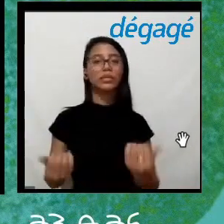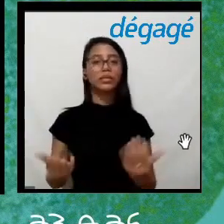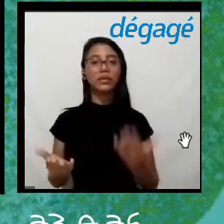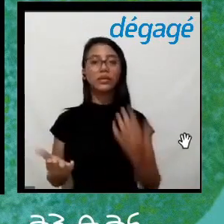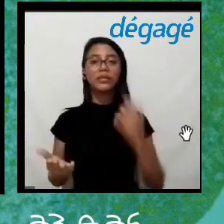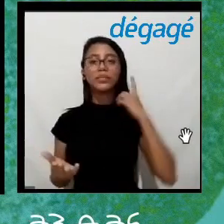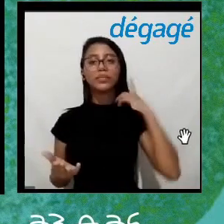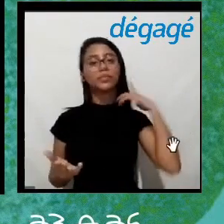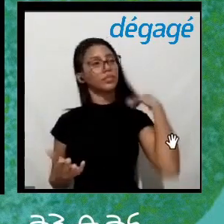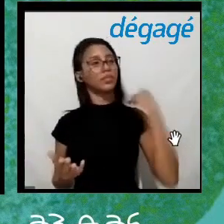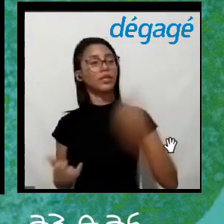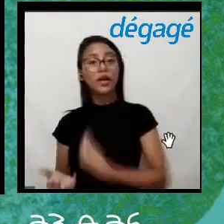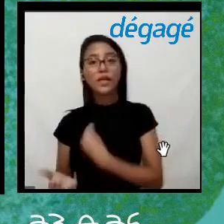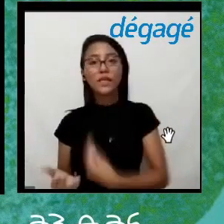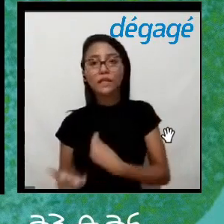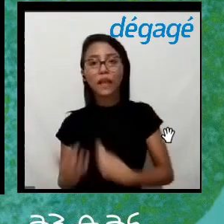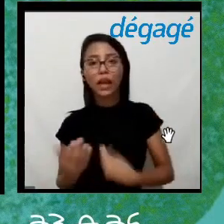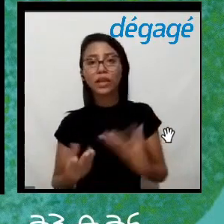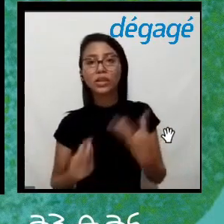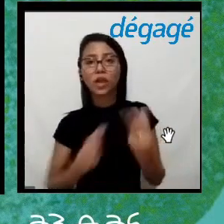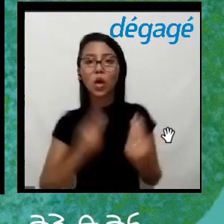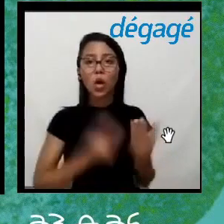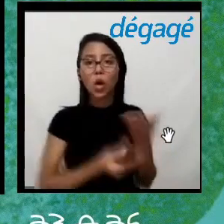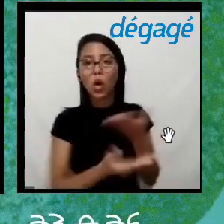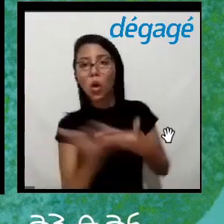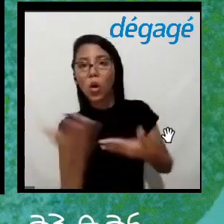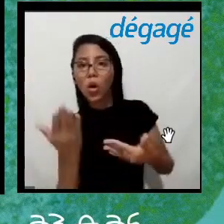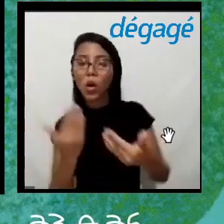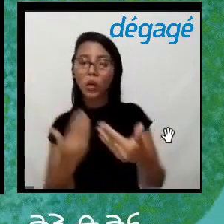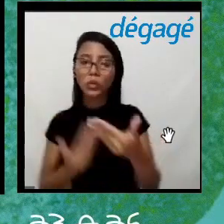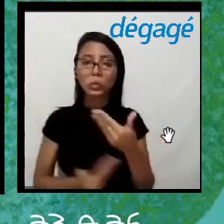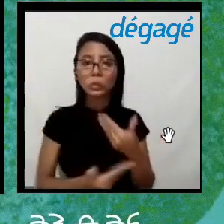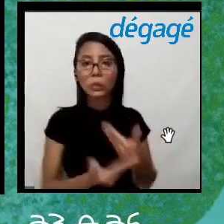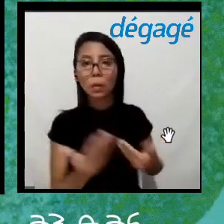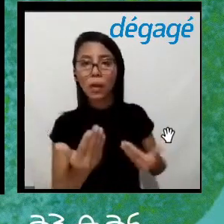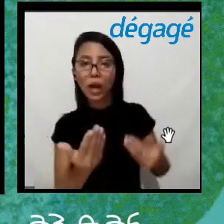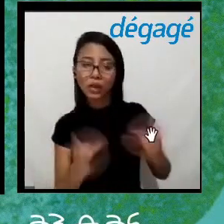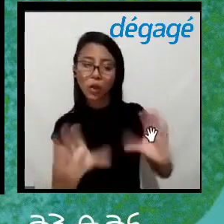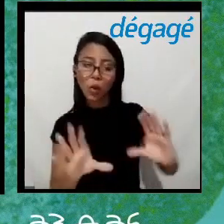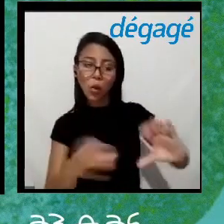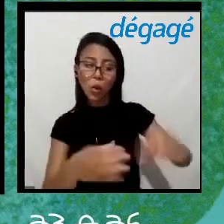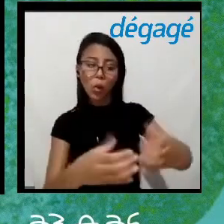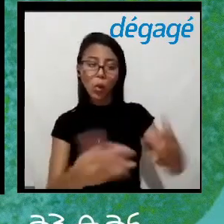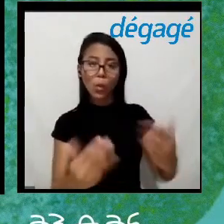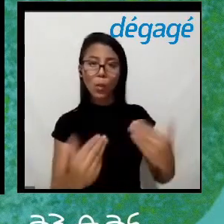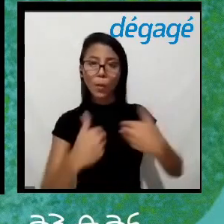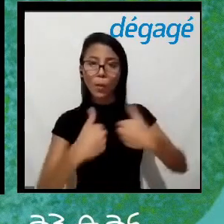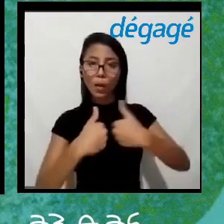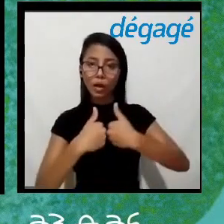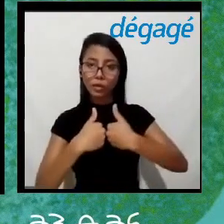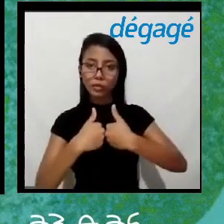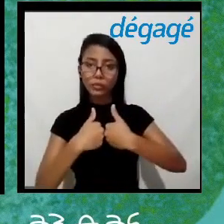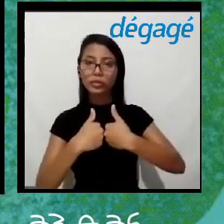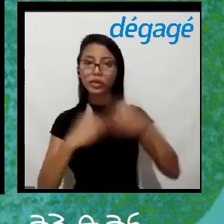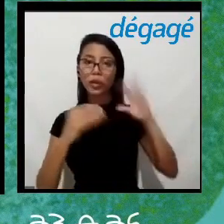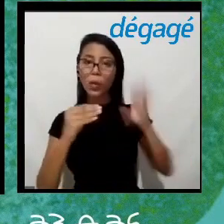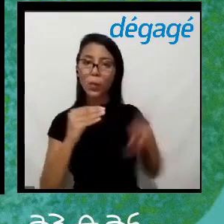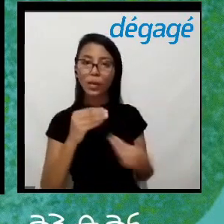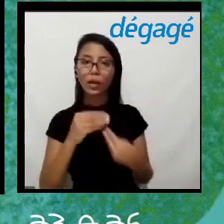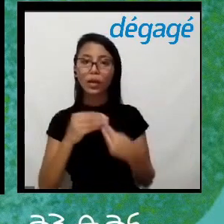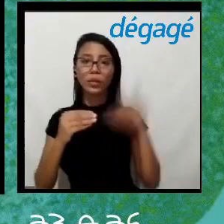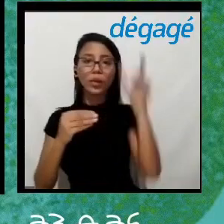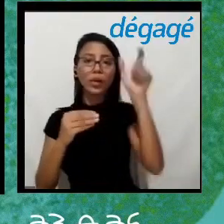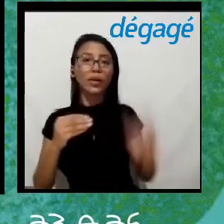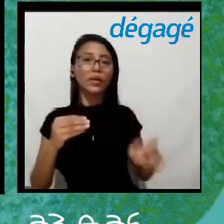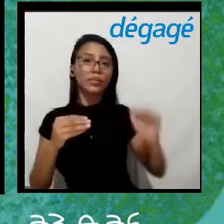de tomada e transformação do espaço da universidade com a presença desses corpos, como a Aline está falando, porque isso também é sobre